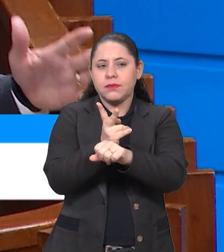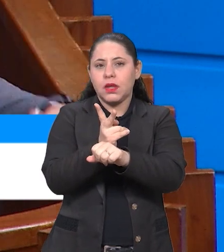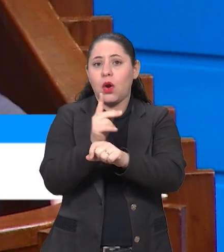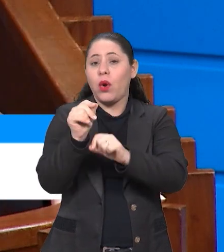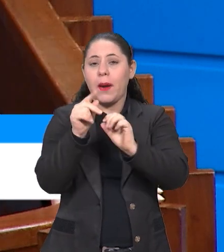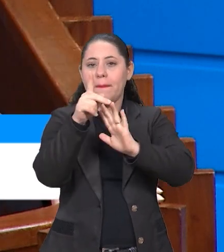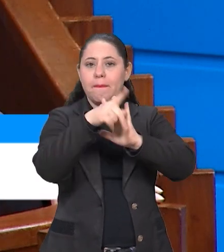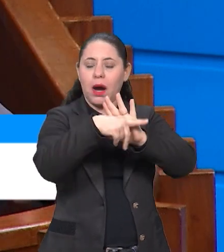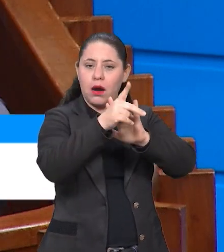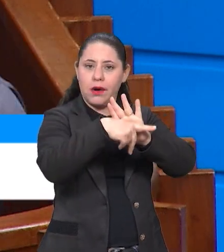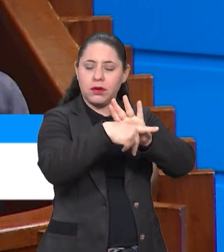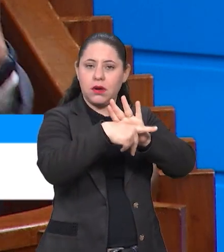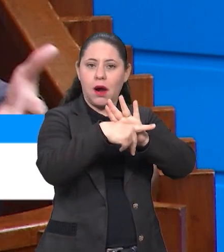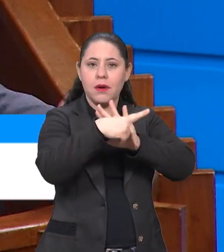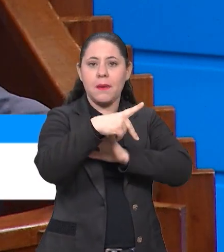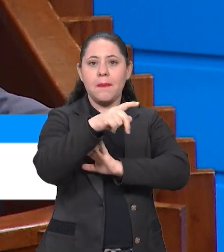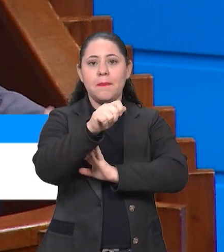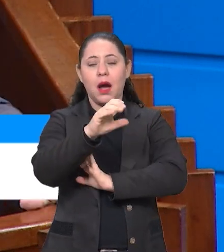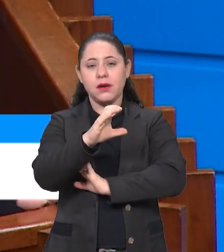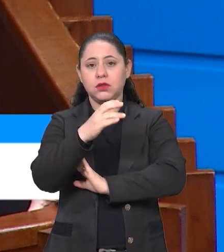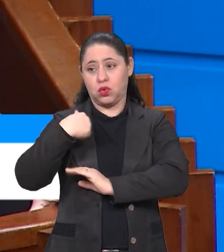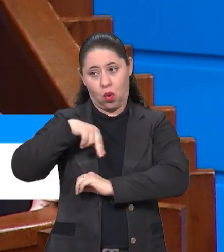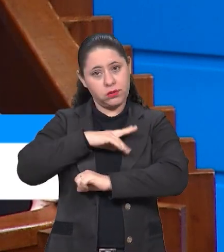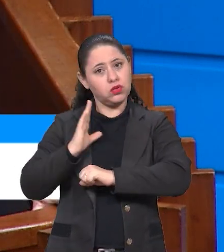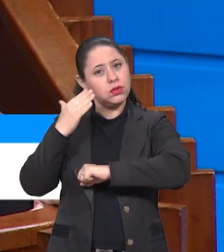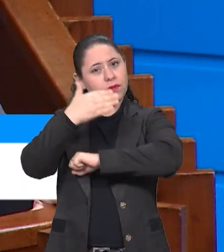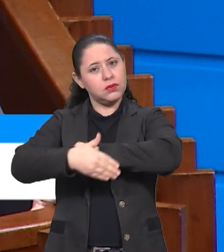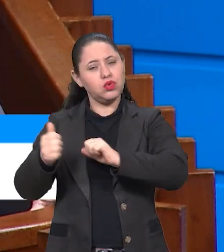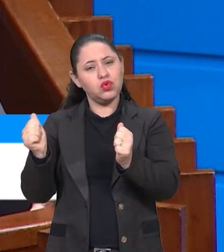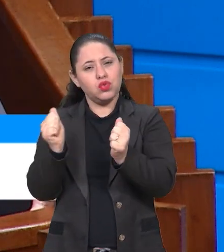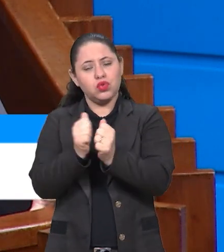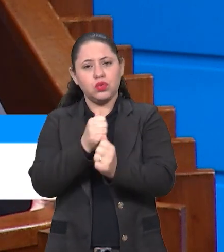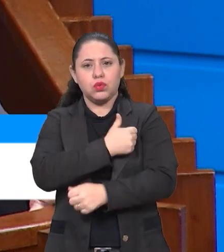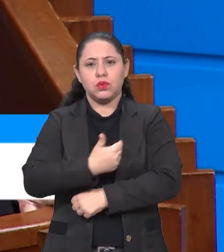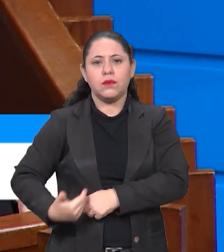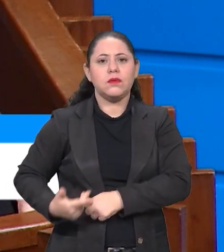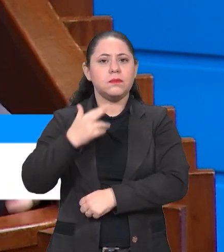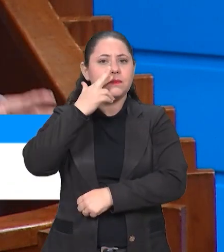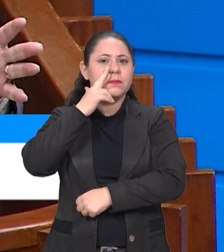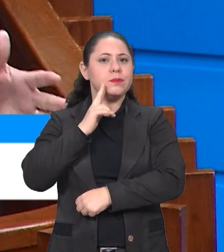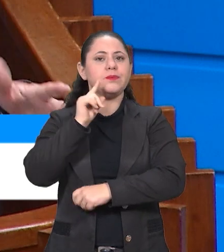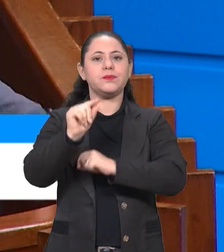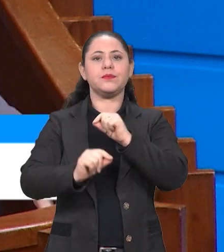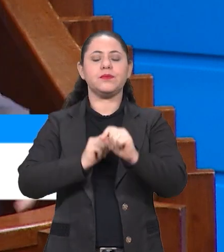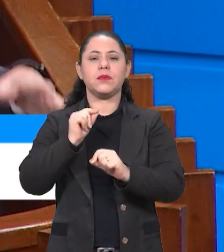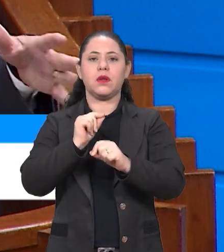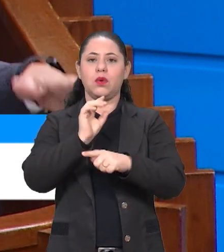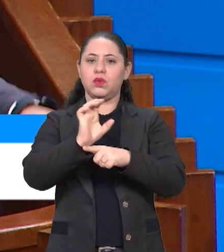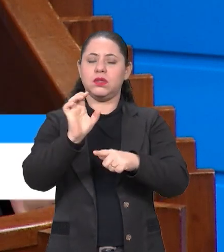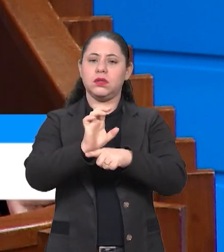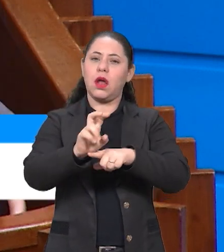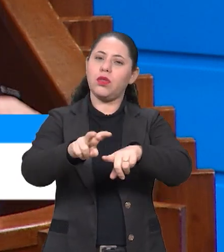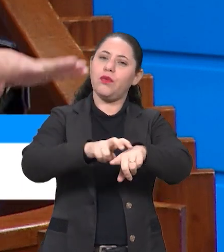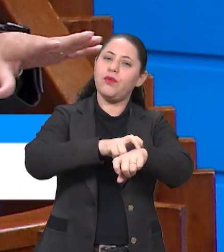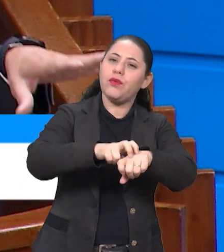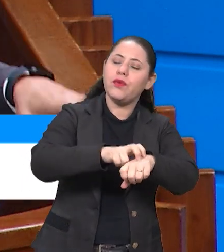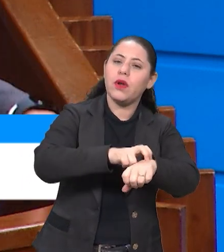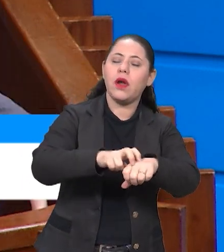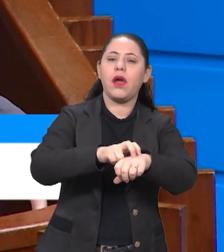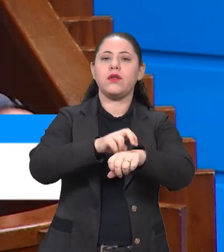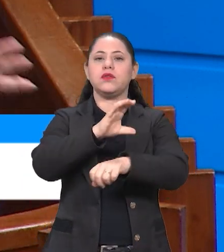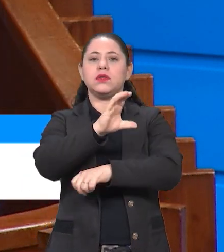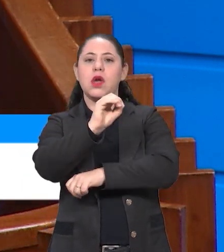dentro do programa estabelecido, o programa que nós defendemos junto com o governador Eduardo Riedel, que é o Estado Verde,